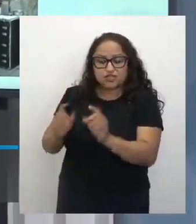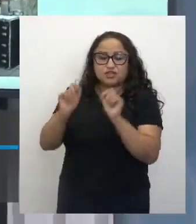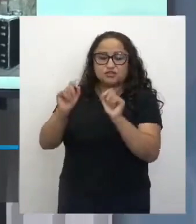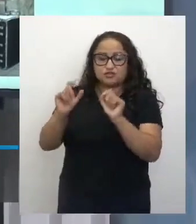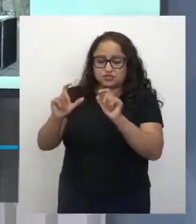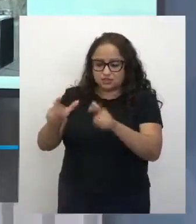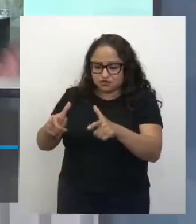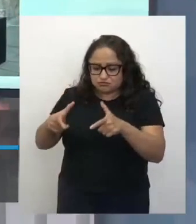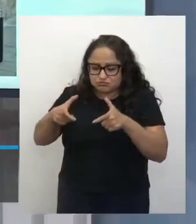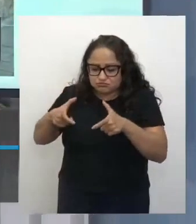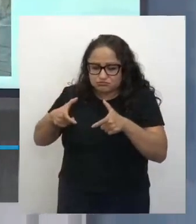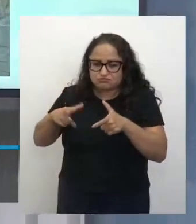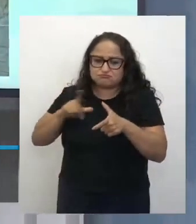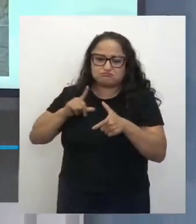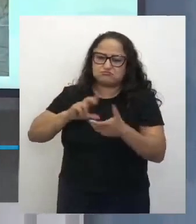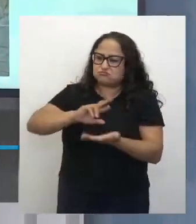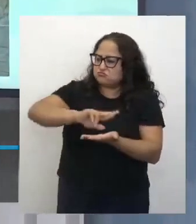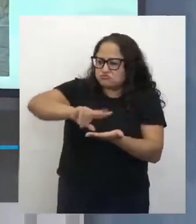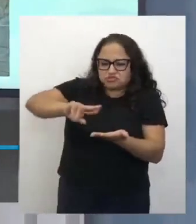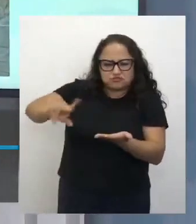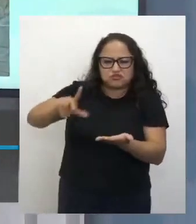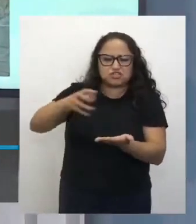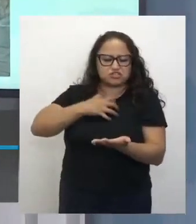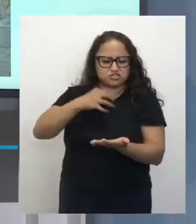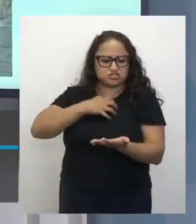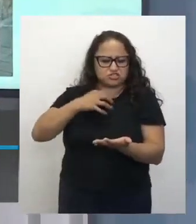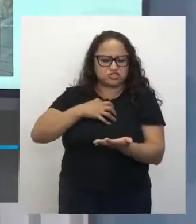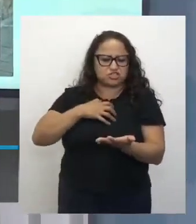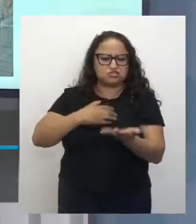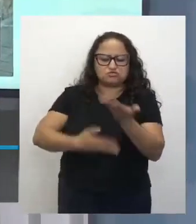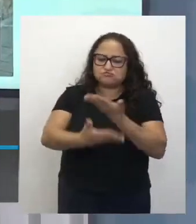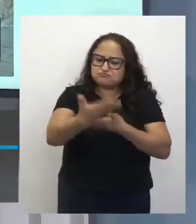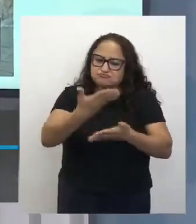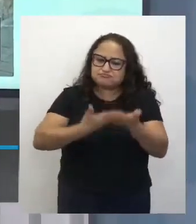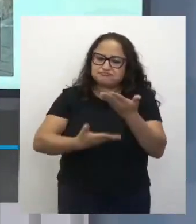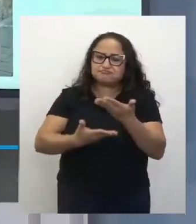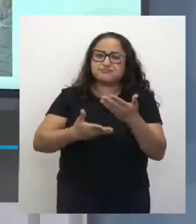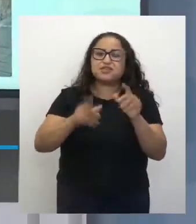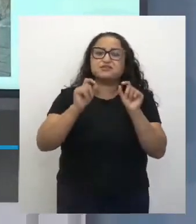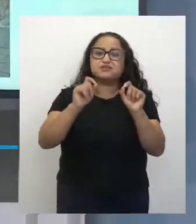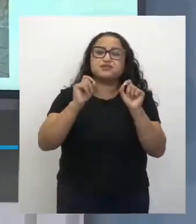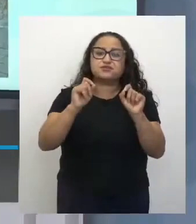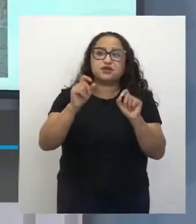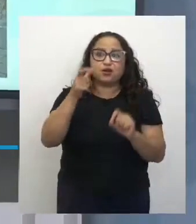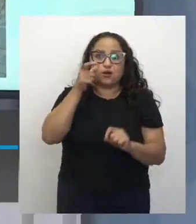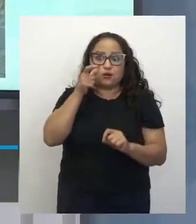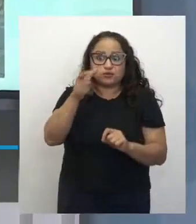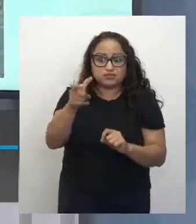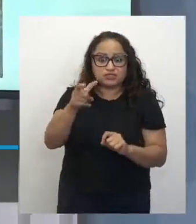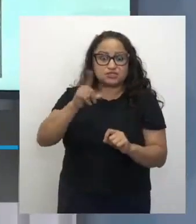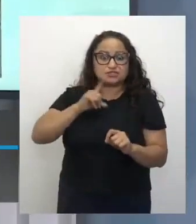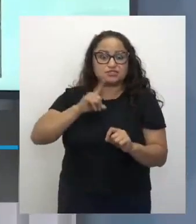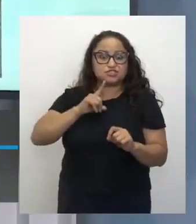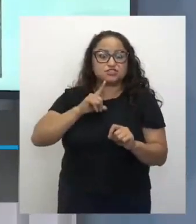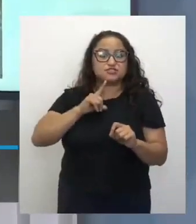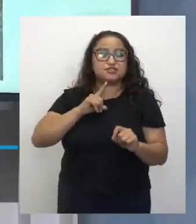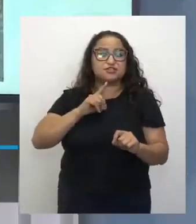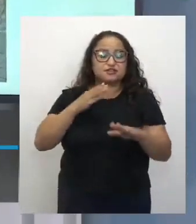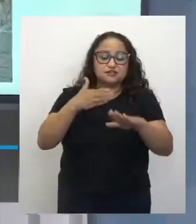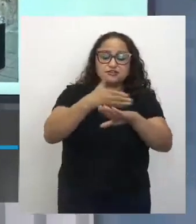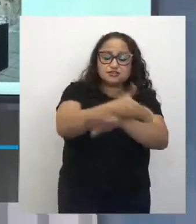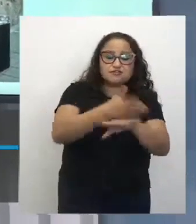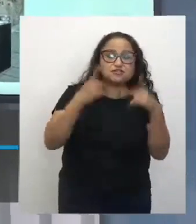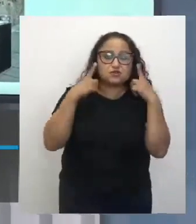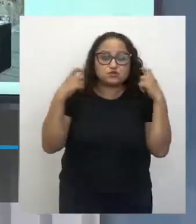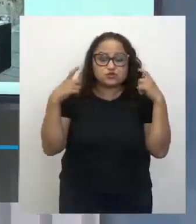CD, enfim. Tem várias formas, né, da pessoa interagir. E tem essa questão, o interessante da intervenção sonora no local não convencional, principalmente